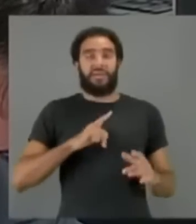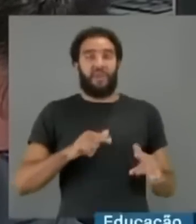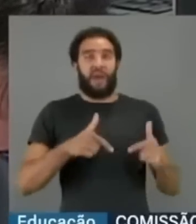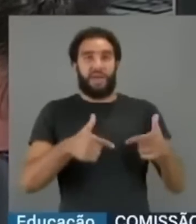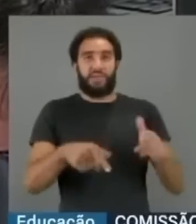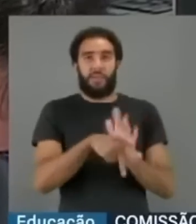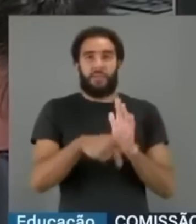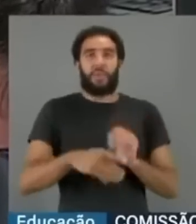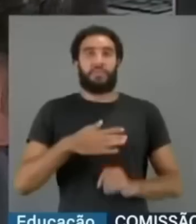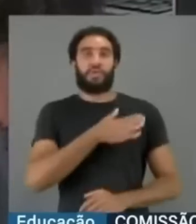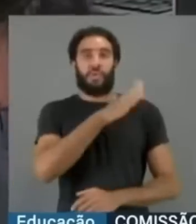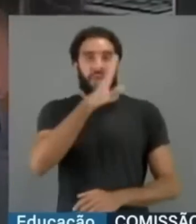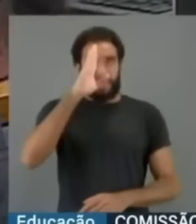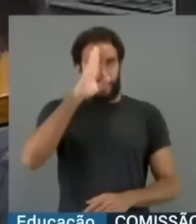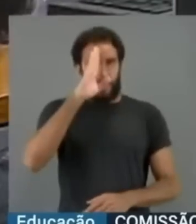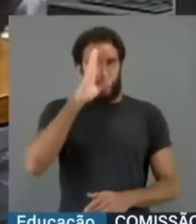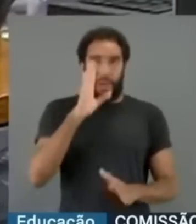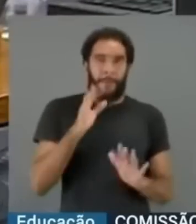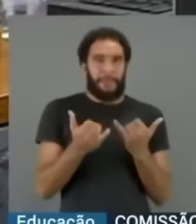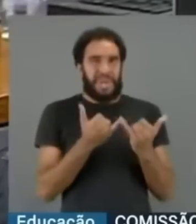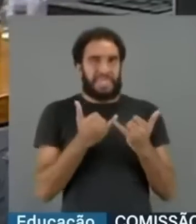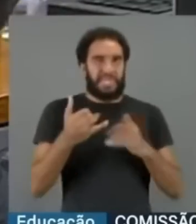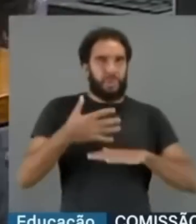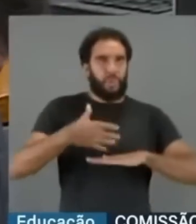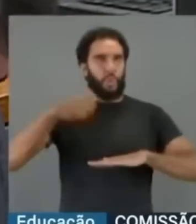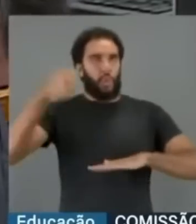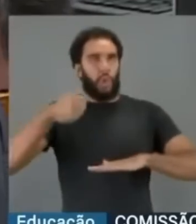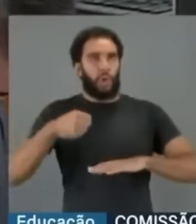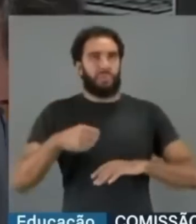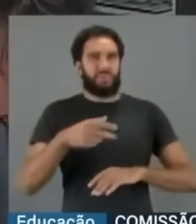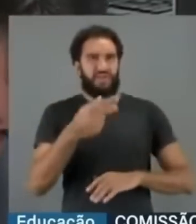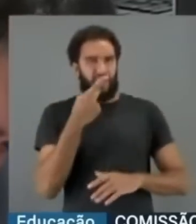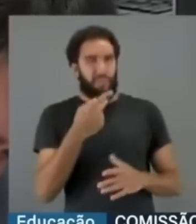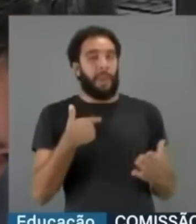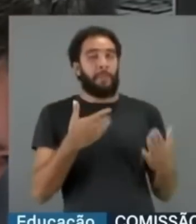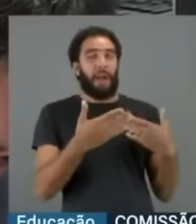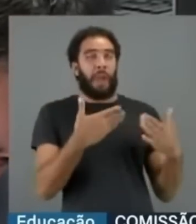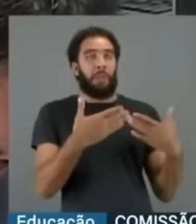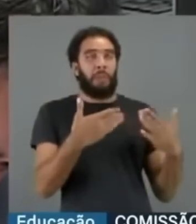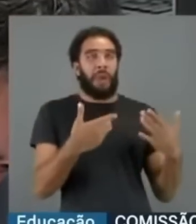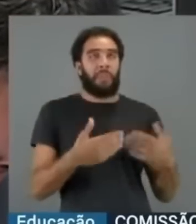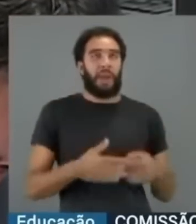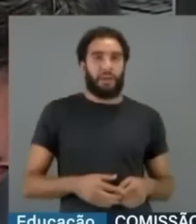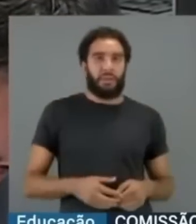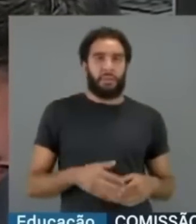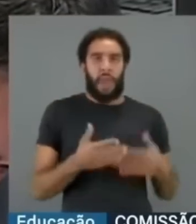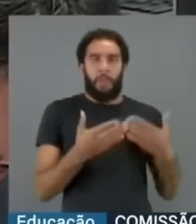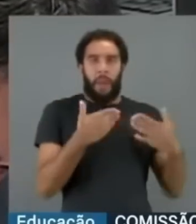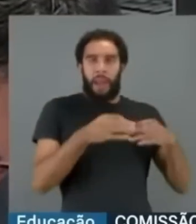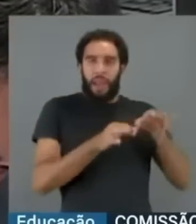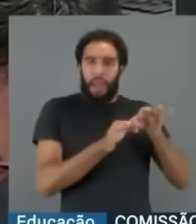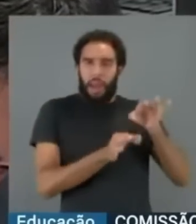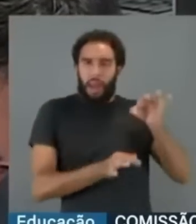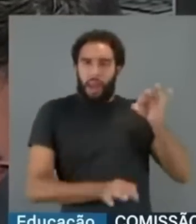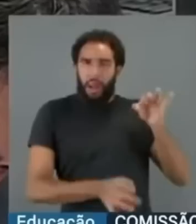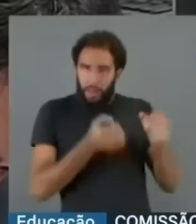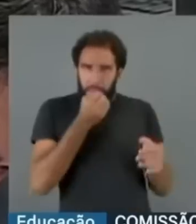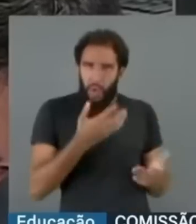Exército seria vista como golpe. Mas o senhor disse que teve uma longa conversa com ele, que a conversa foi boa.